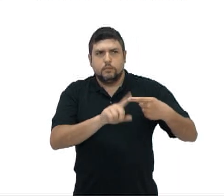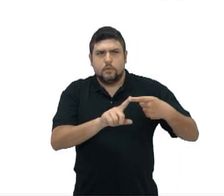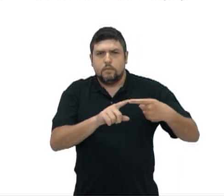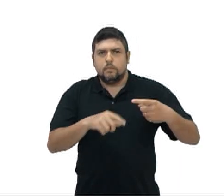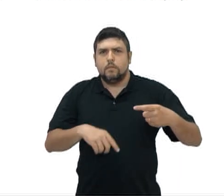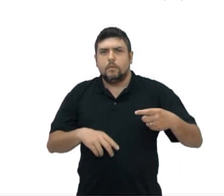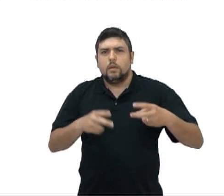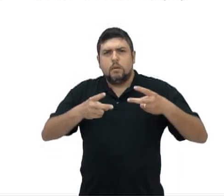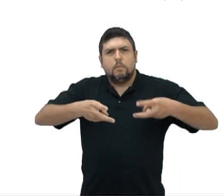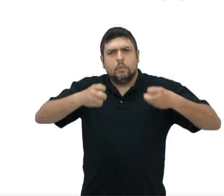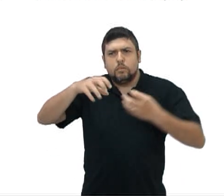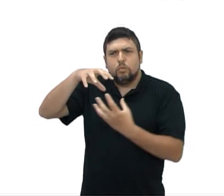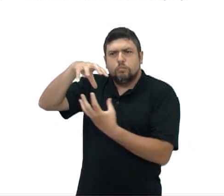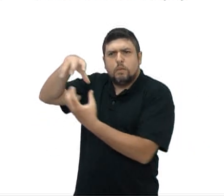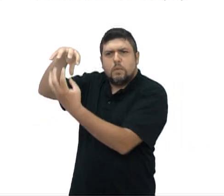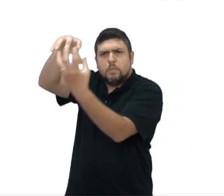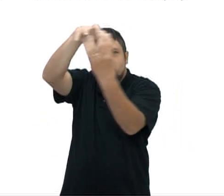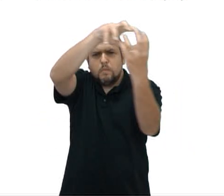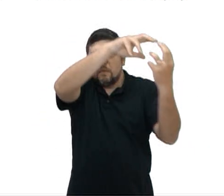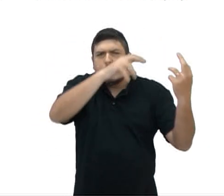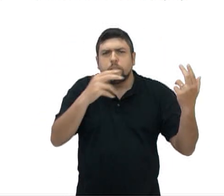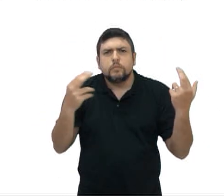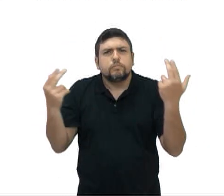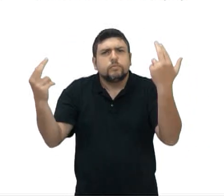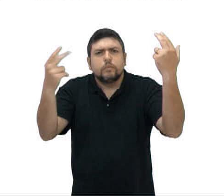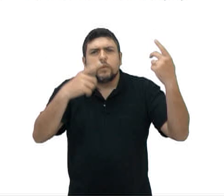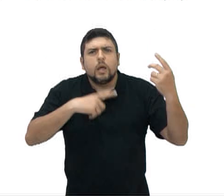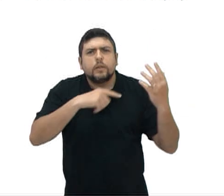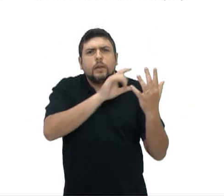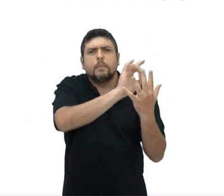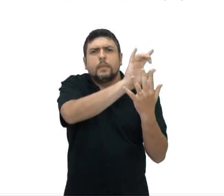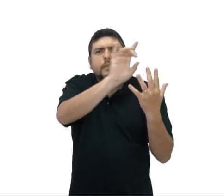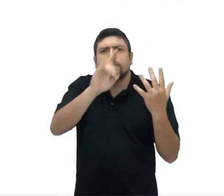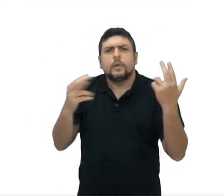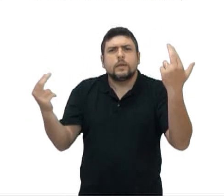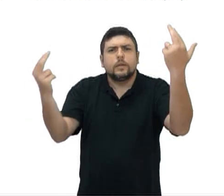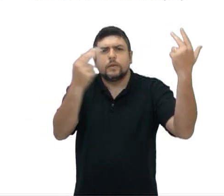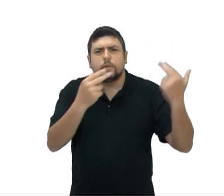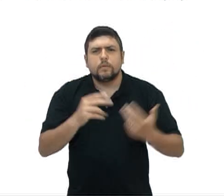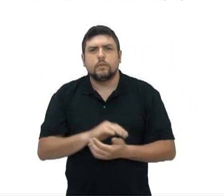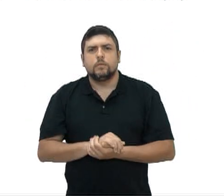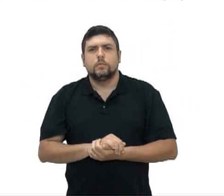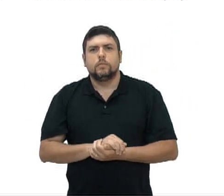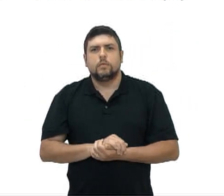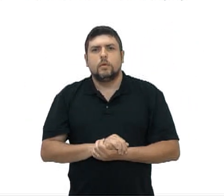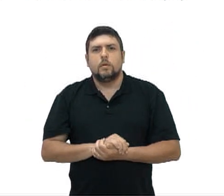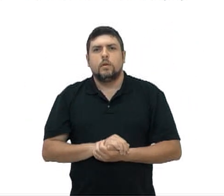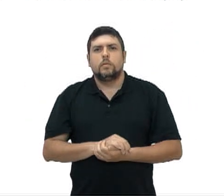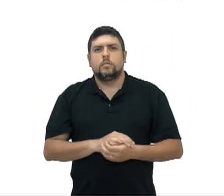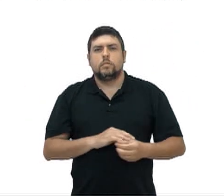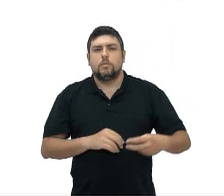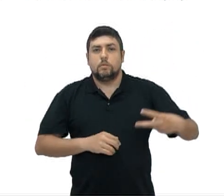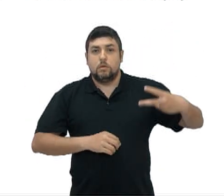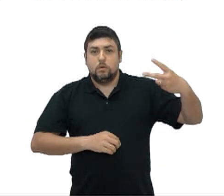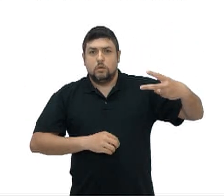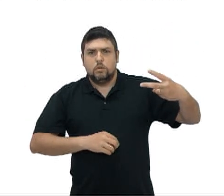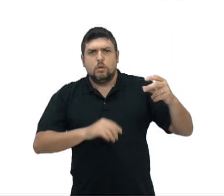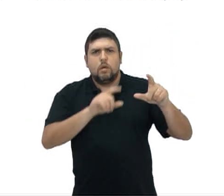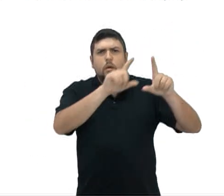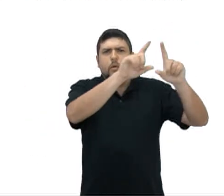dos mesmos elementos. Segundo, perceber que elementos estelares podem ser os mesmos presentes na